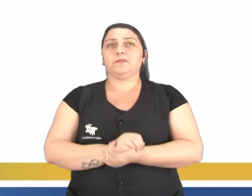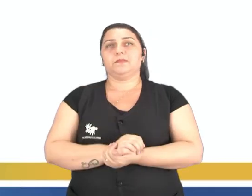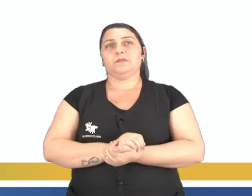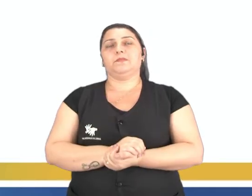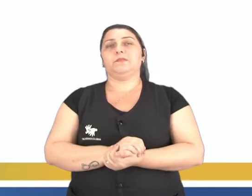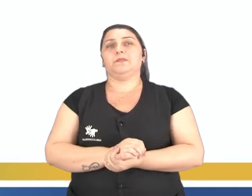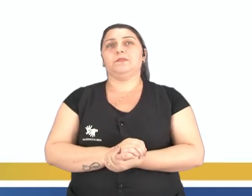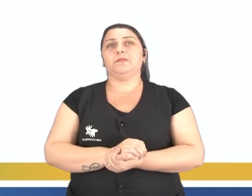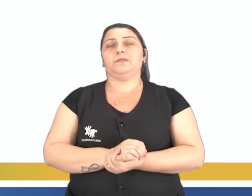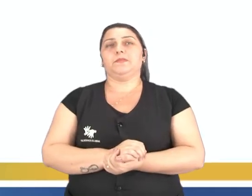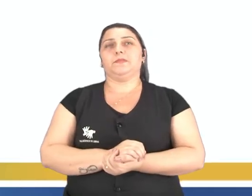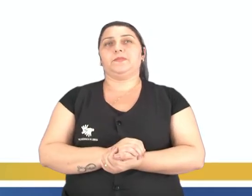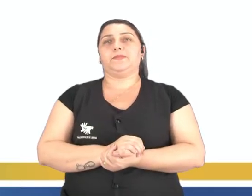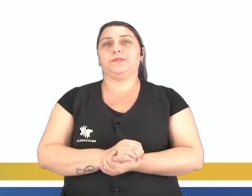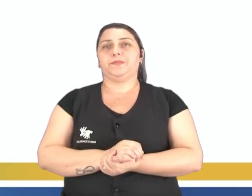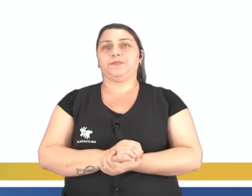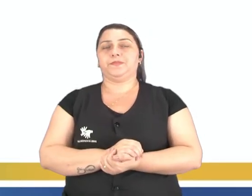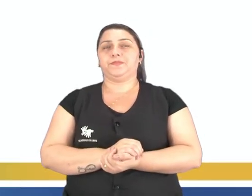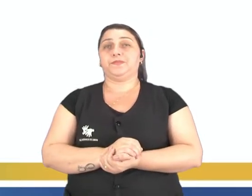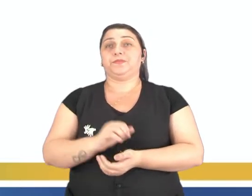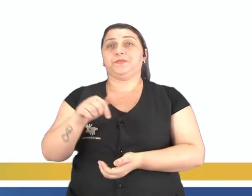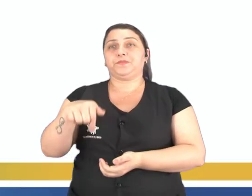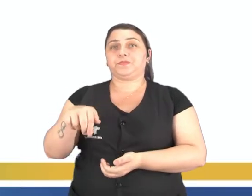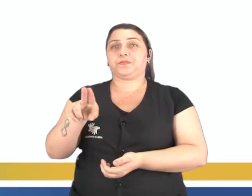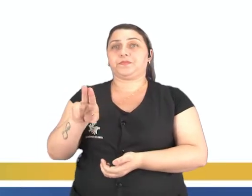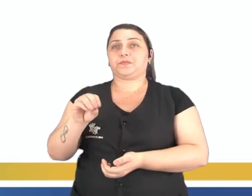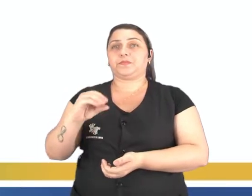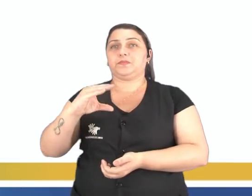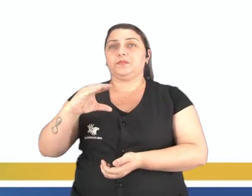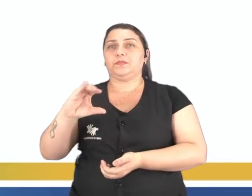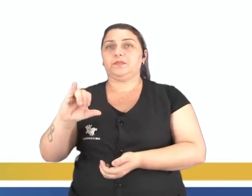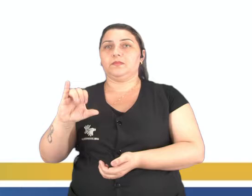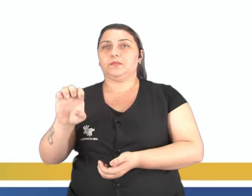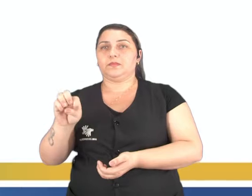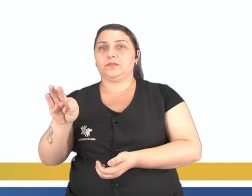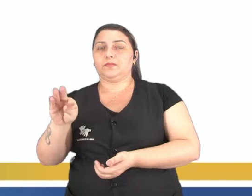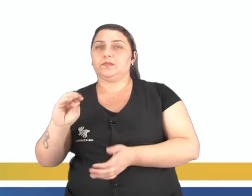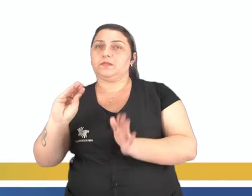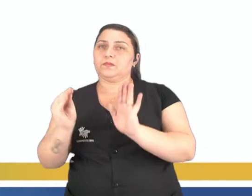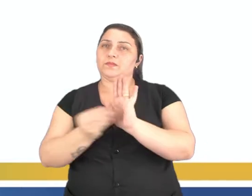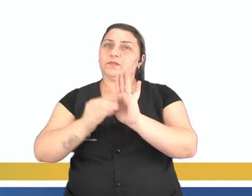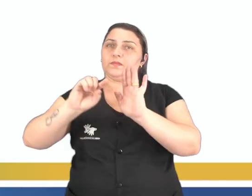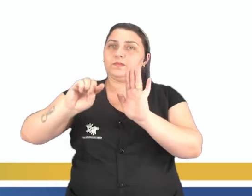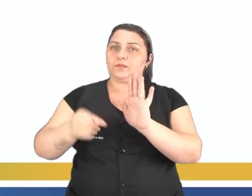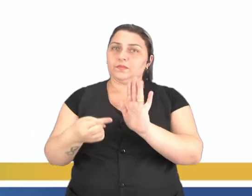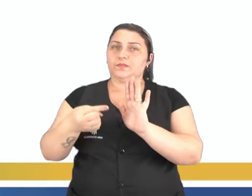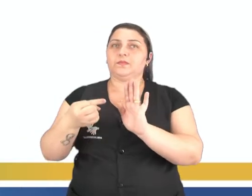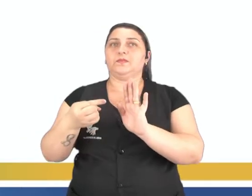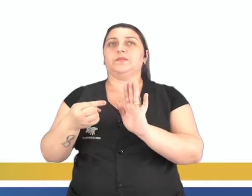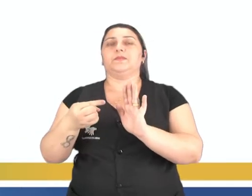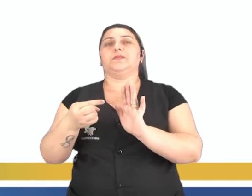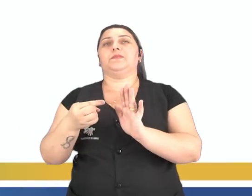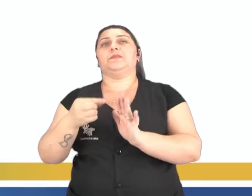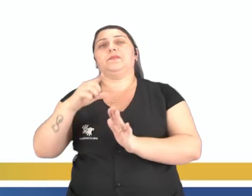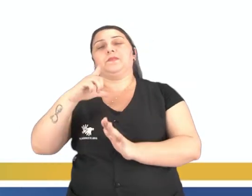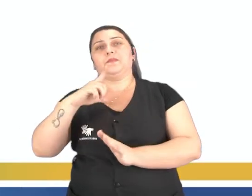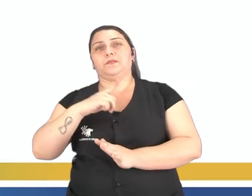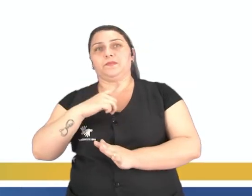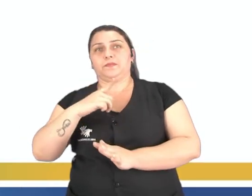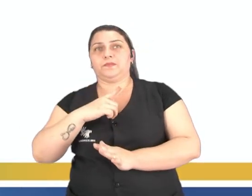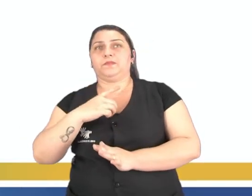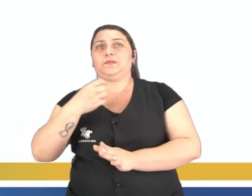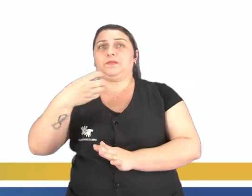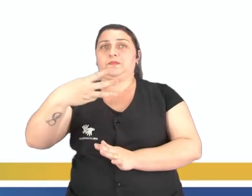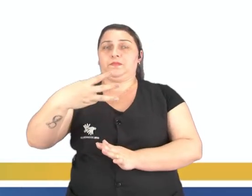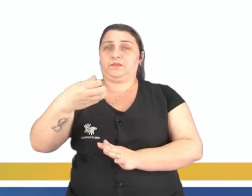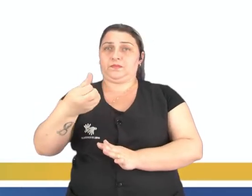desculpa. E lá no quociente, nós vamos colocar uma vírgula. Muito bem. E agora nós temos